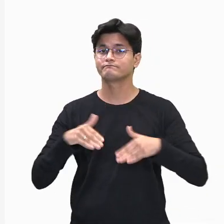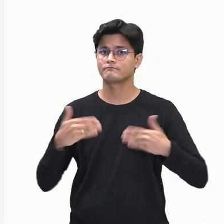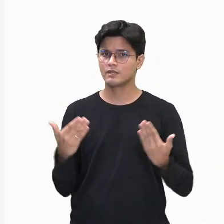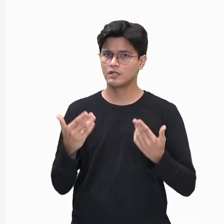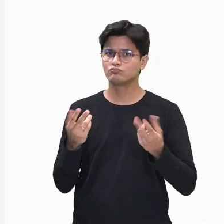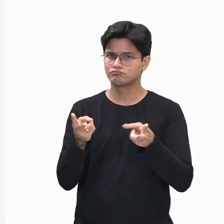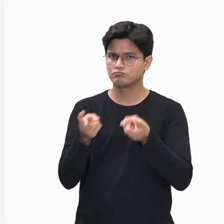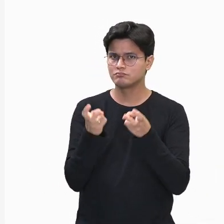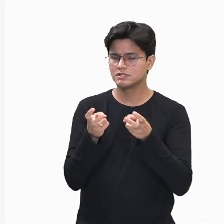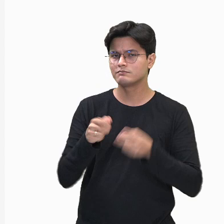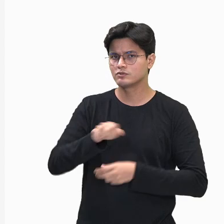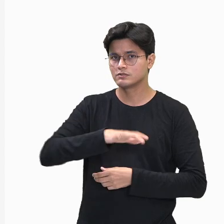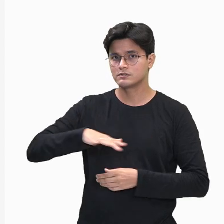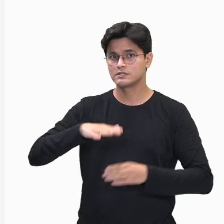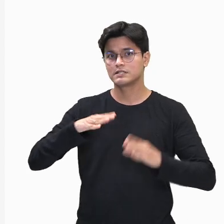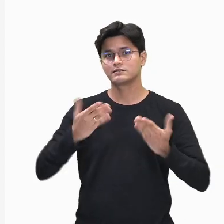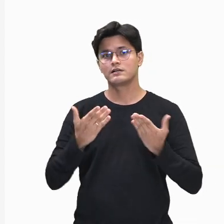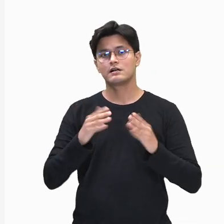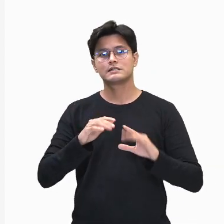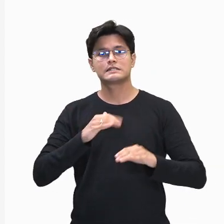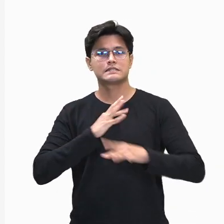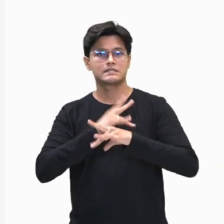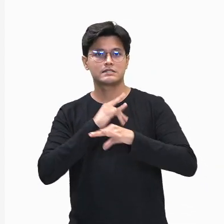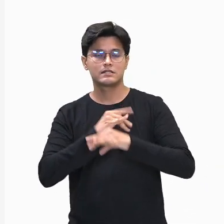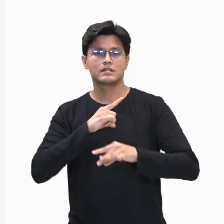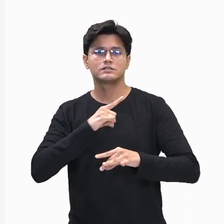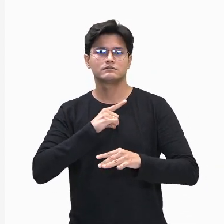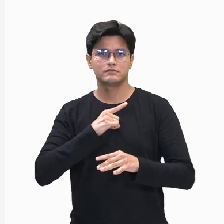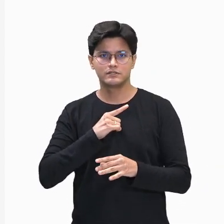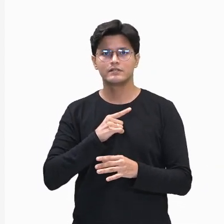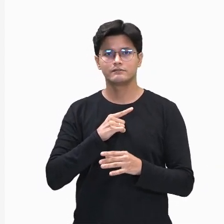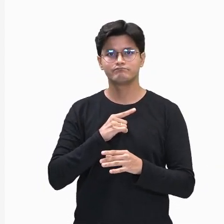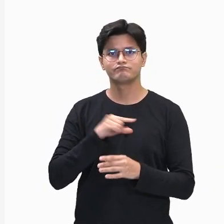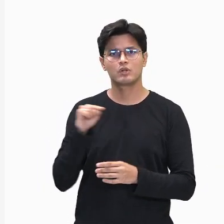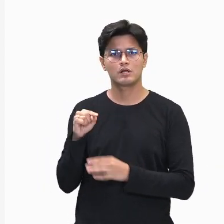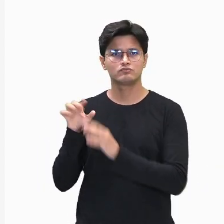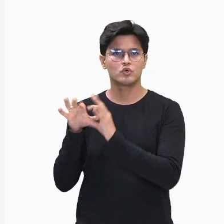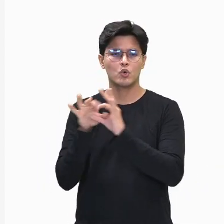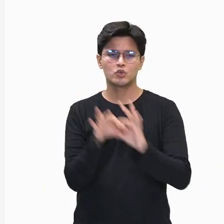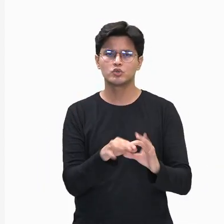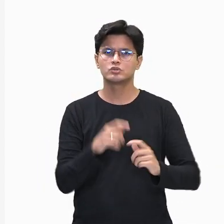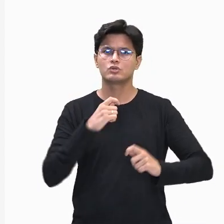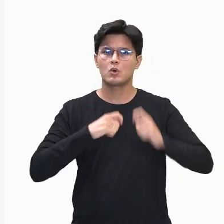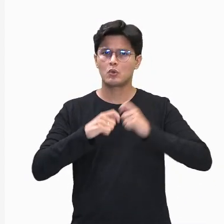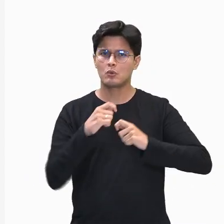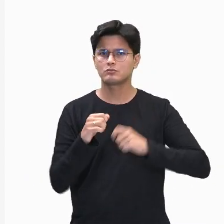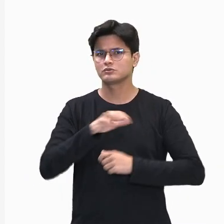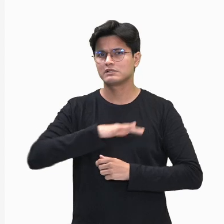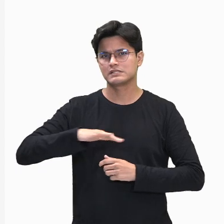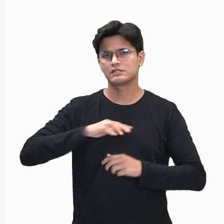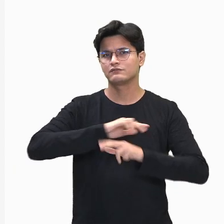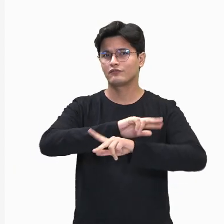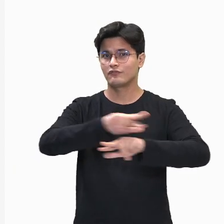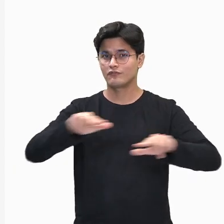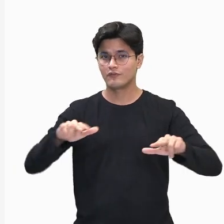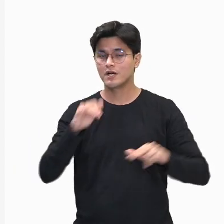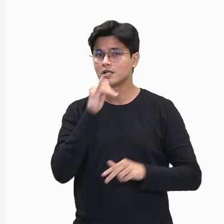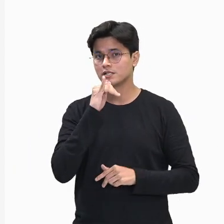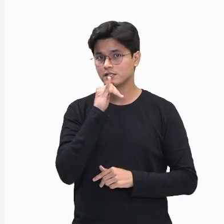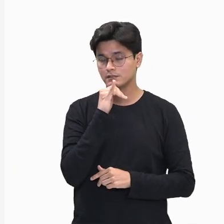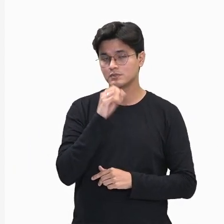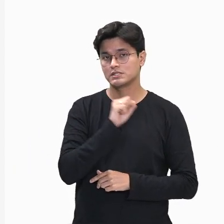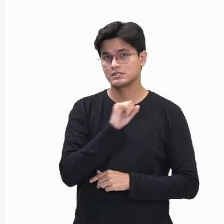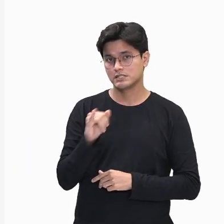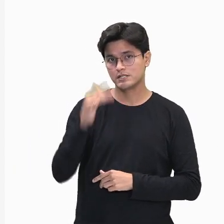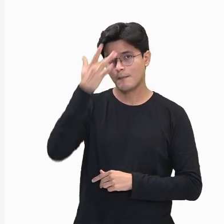que as cidades têm diversas situações econômicas espaciais, não é isso? Quando as pessoas são relegadas